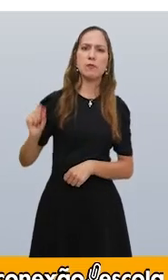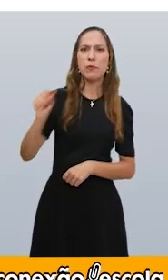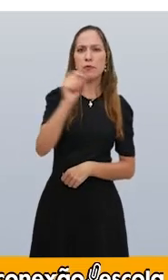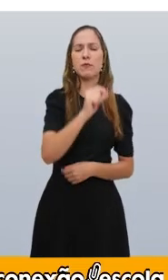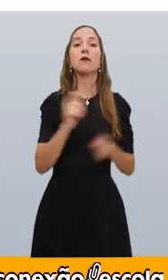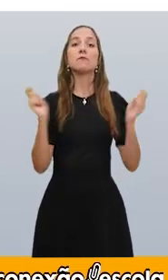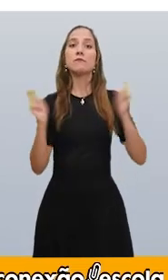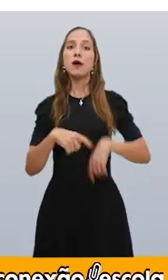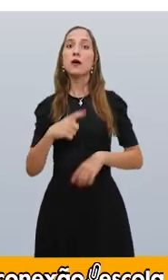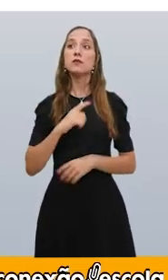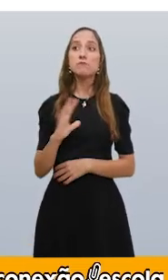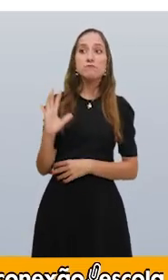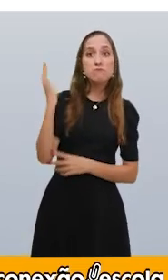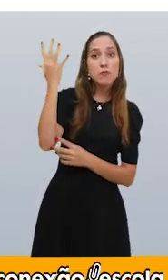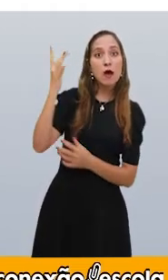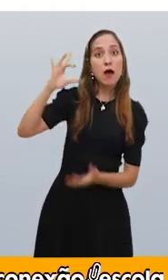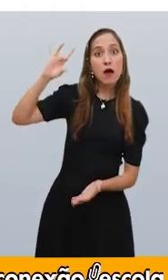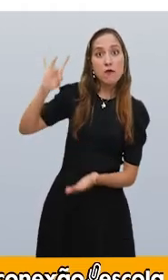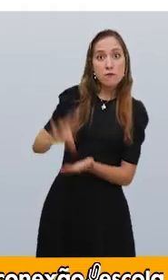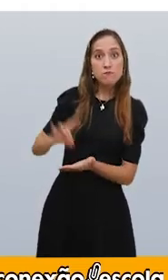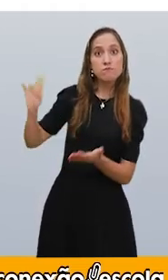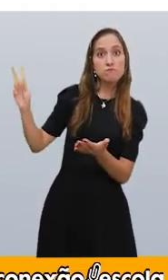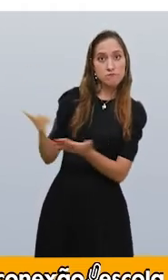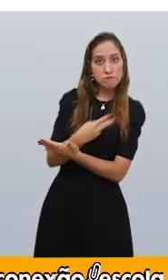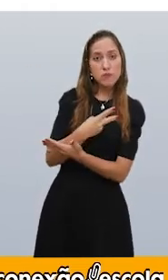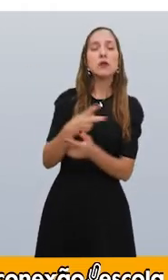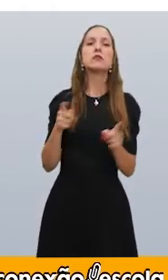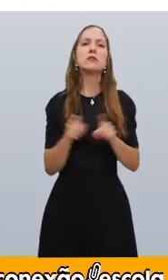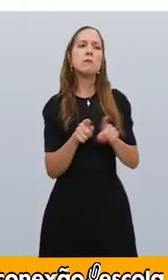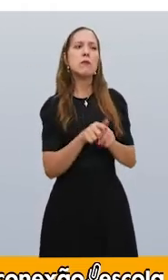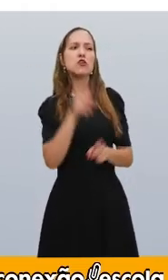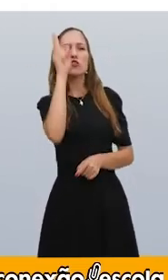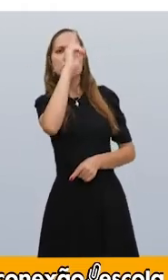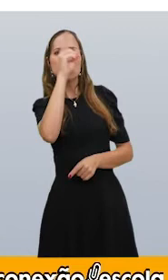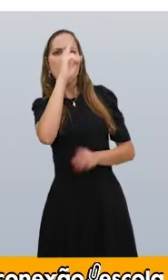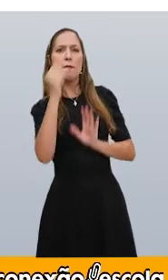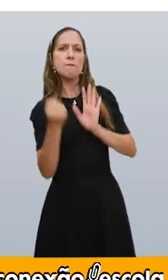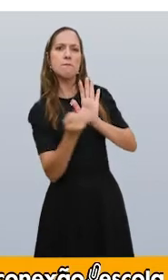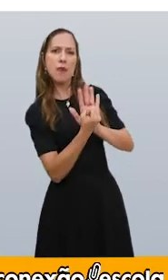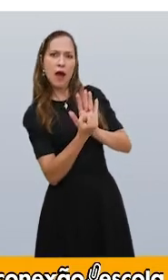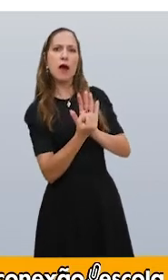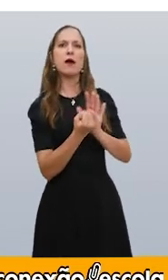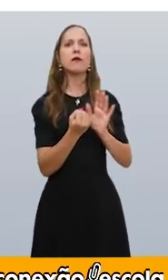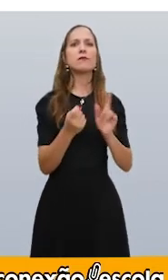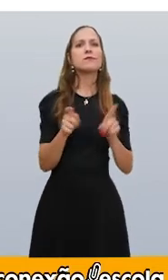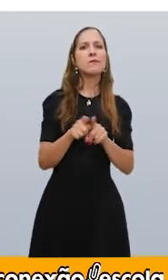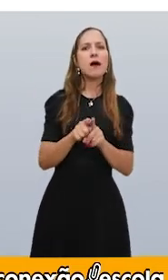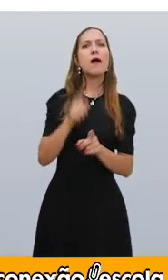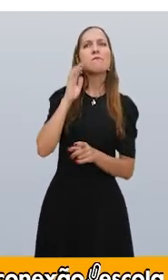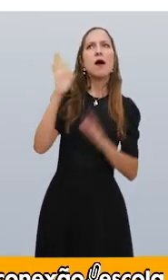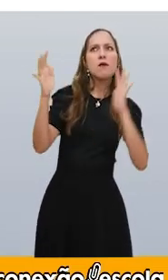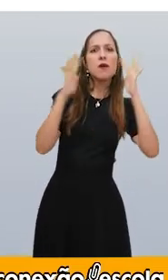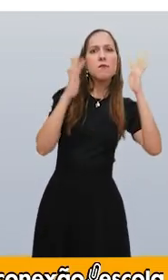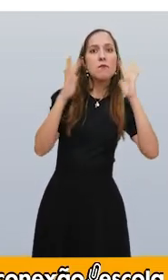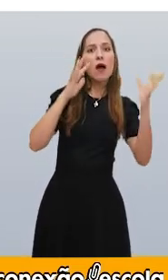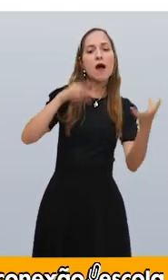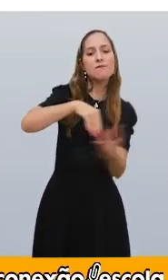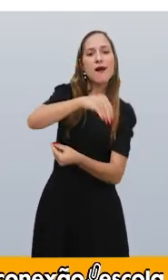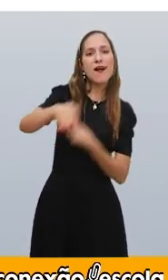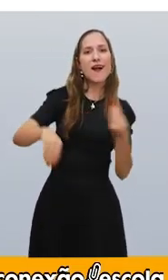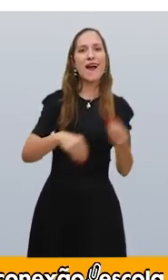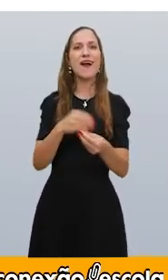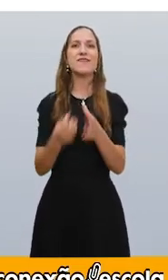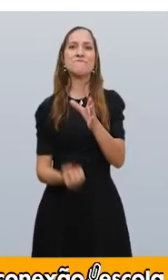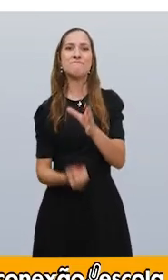Combinam fatos reais e históricos com fatos irreais, que são meramente produto